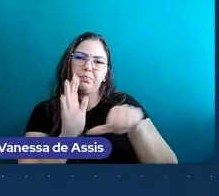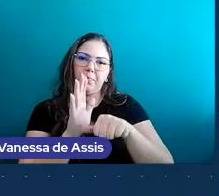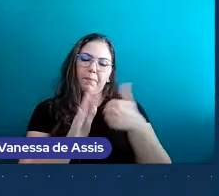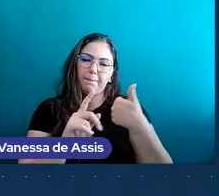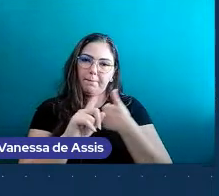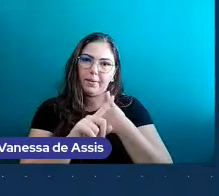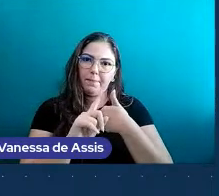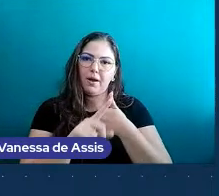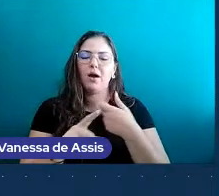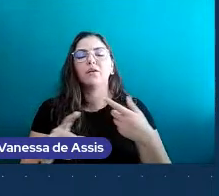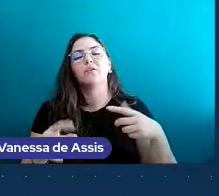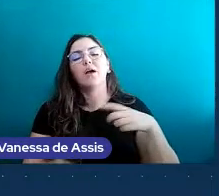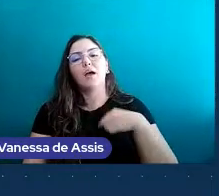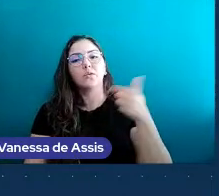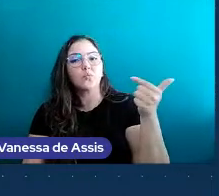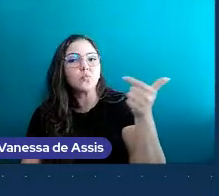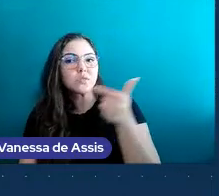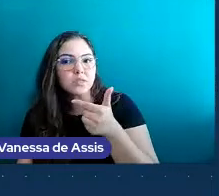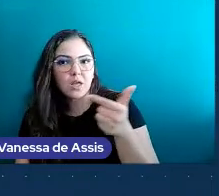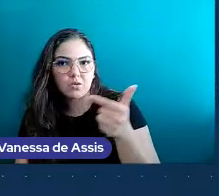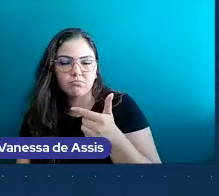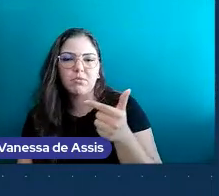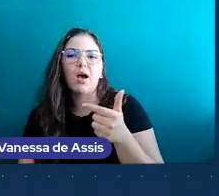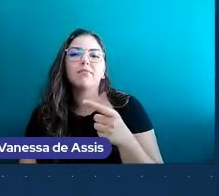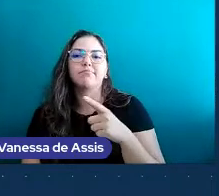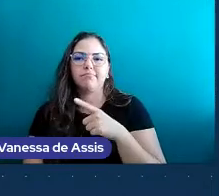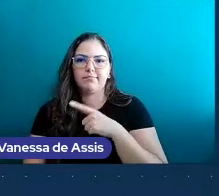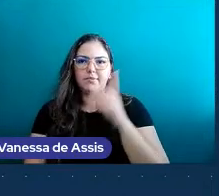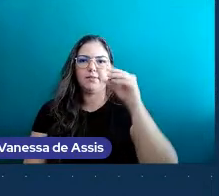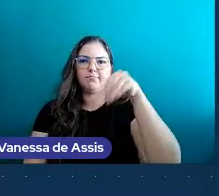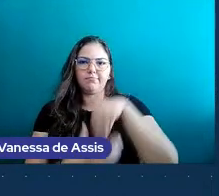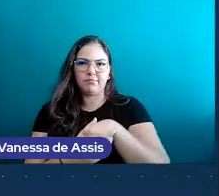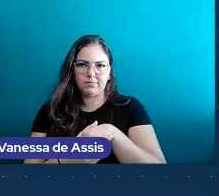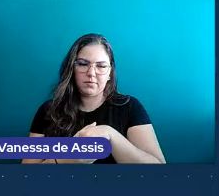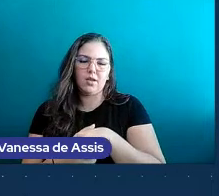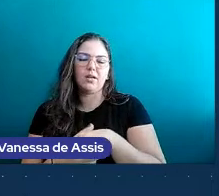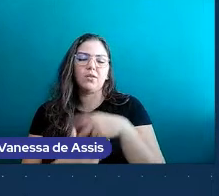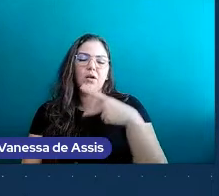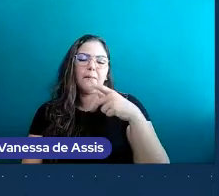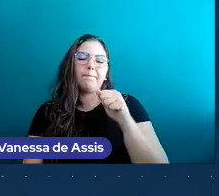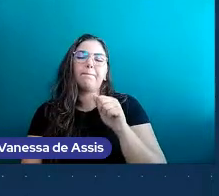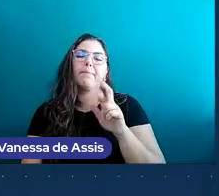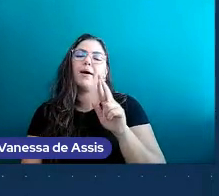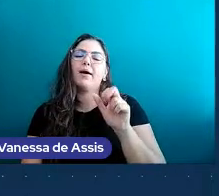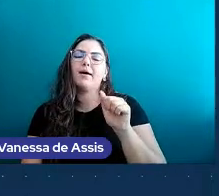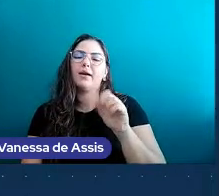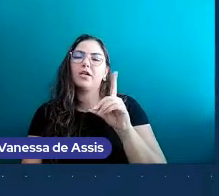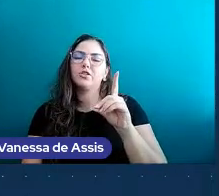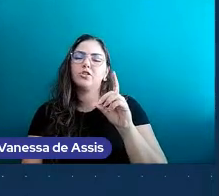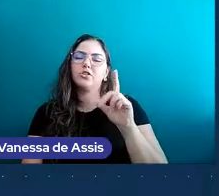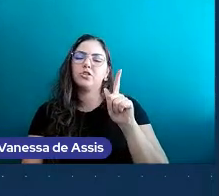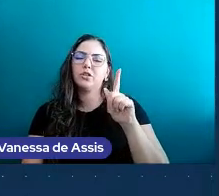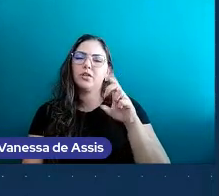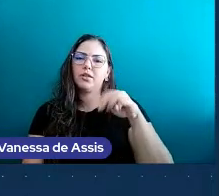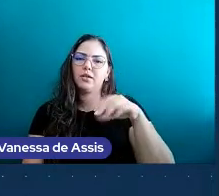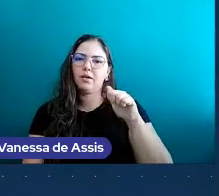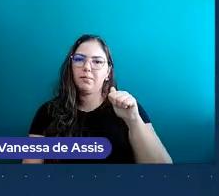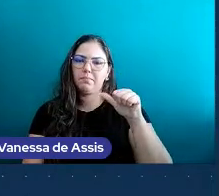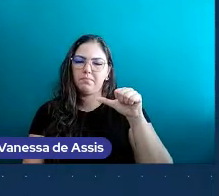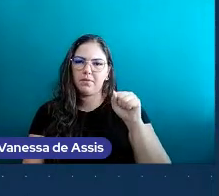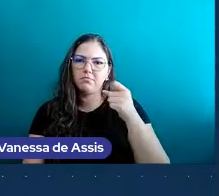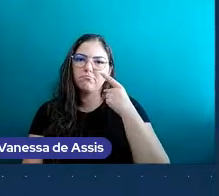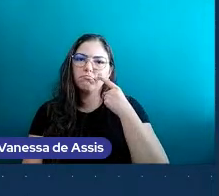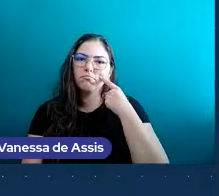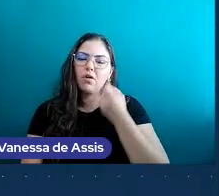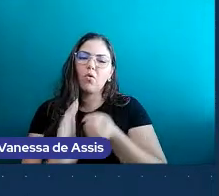de diferentes paradigmas qualitativos. Vamos focar naqueles, então, nos primários, né?